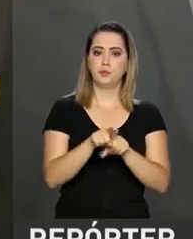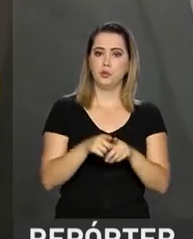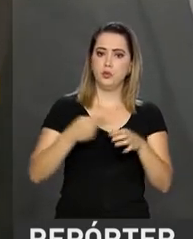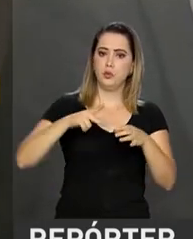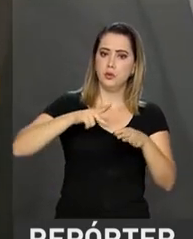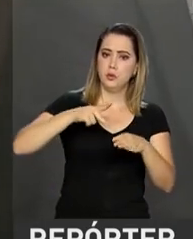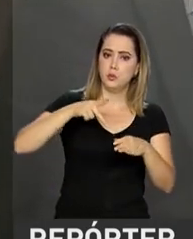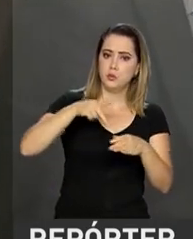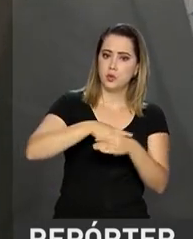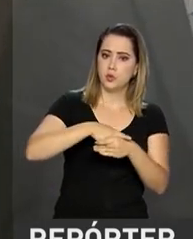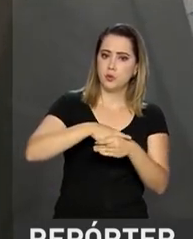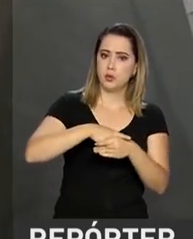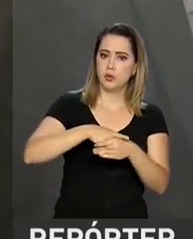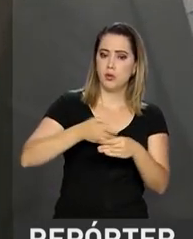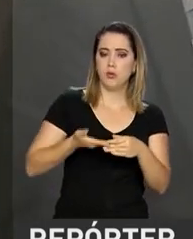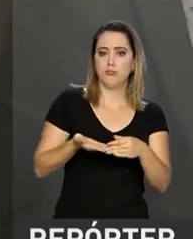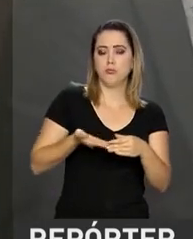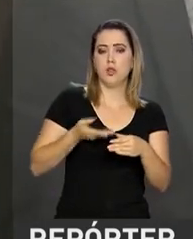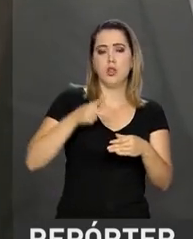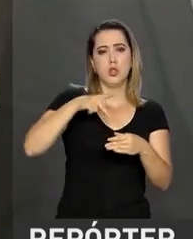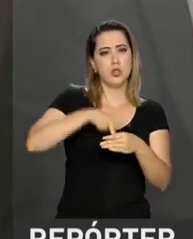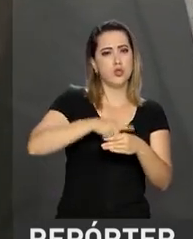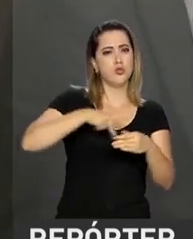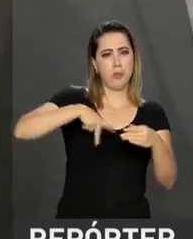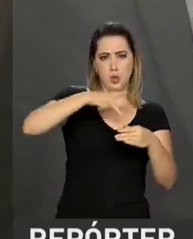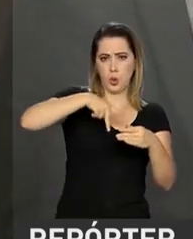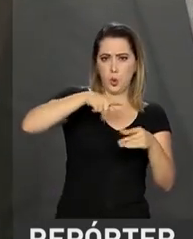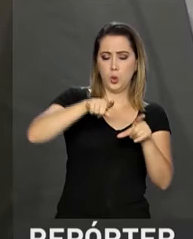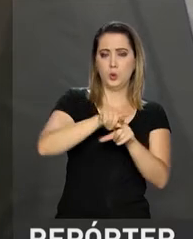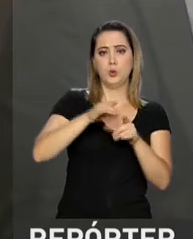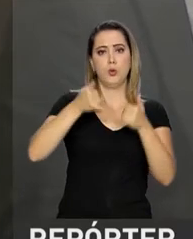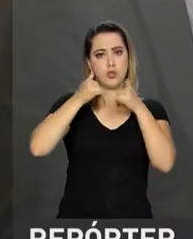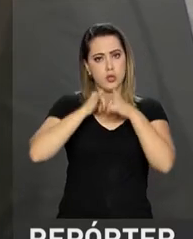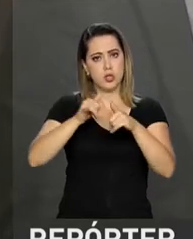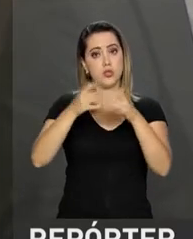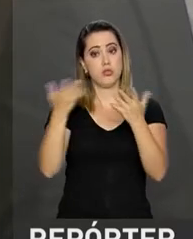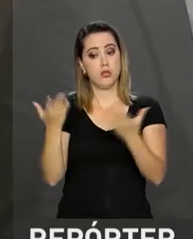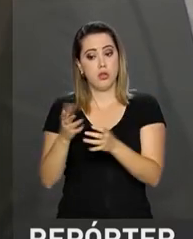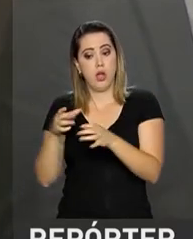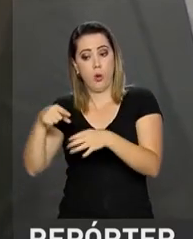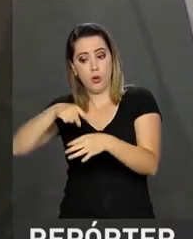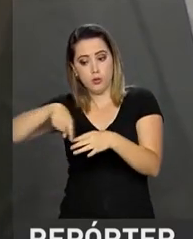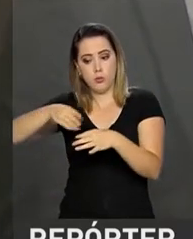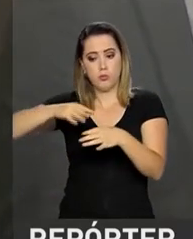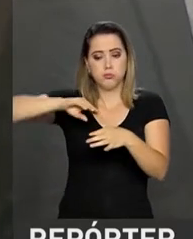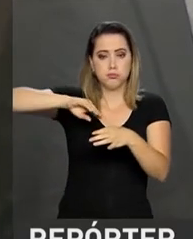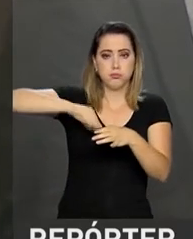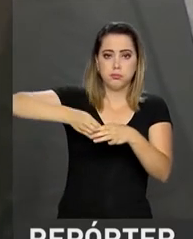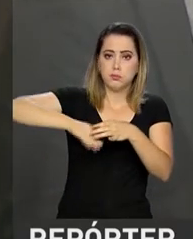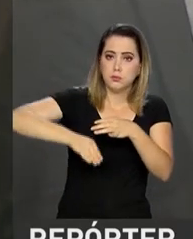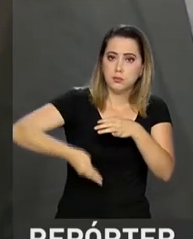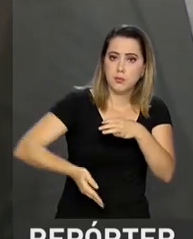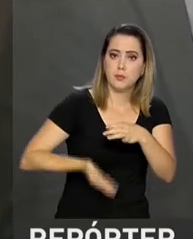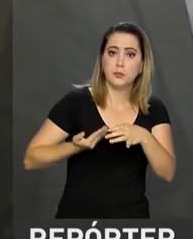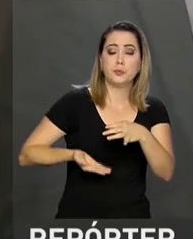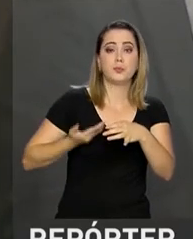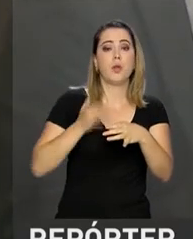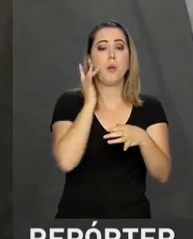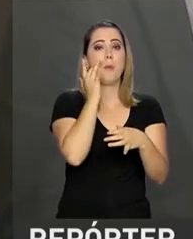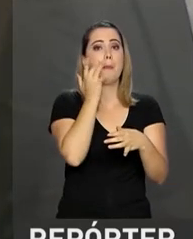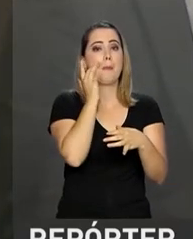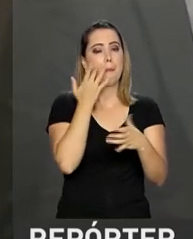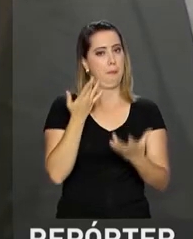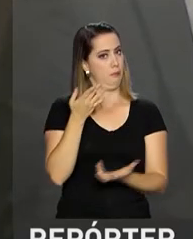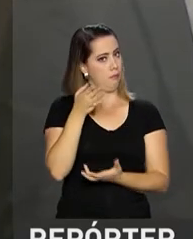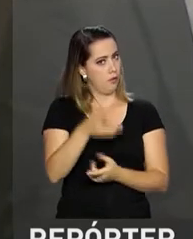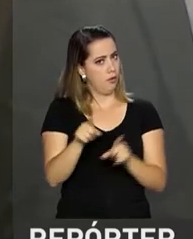petróleo gás e biocombustíveis agência nacional de energia elétrica e agora nós temos a agência nacional de mineração tudo isso